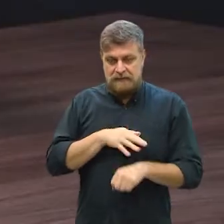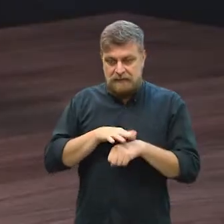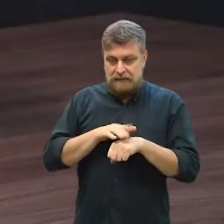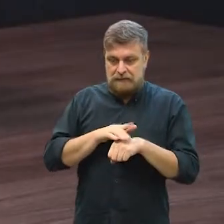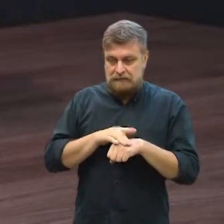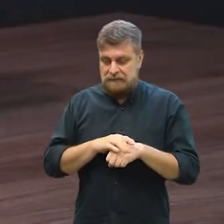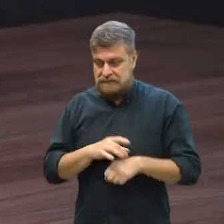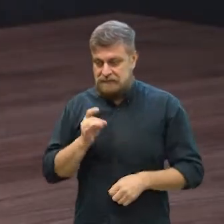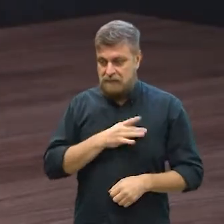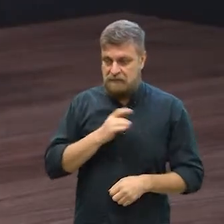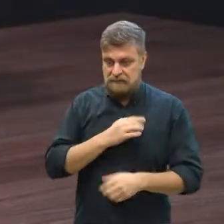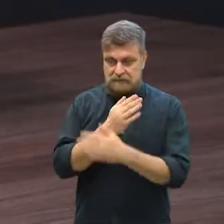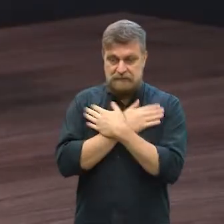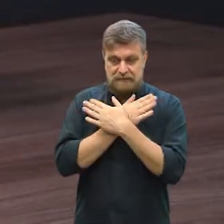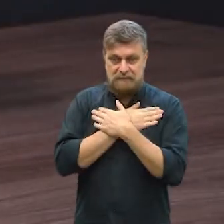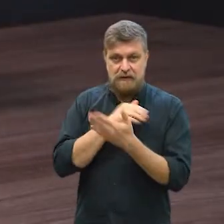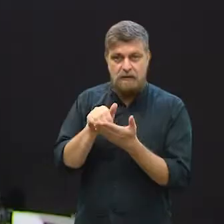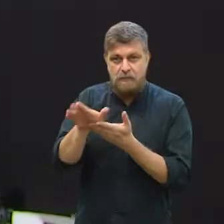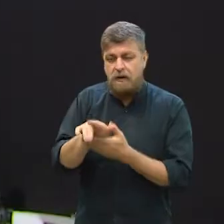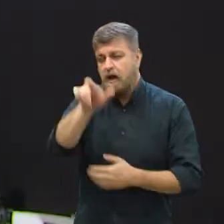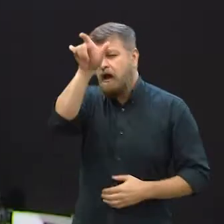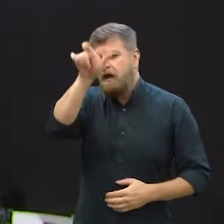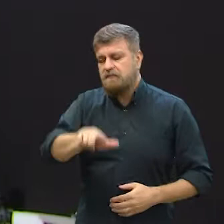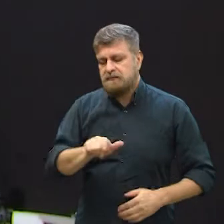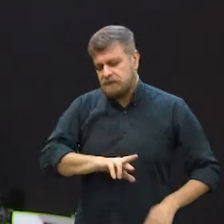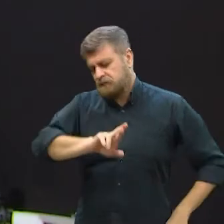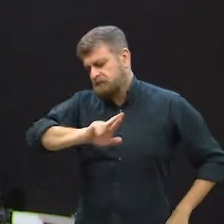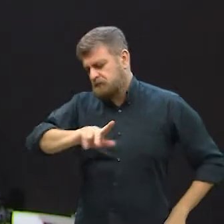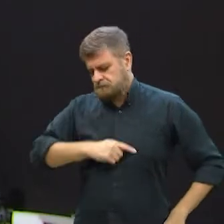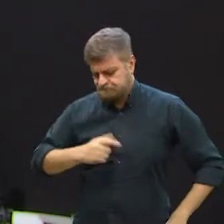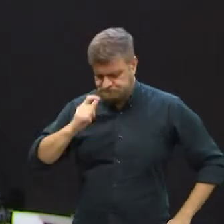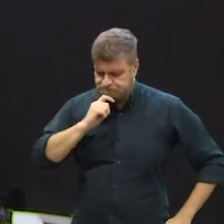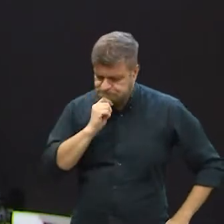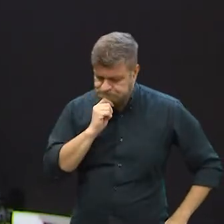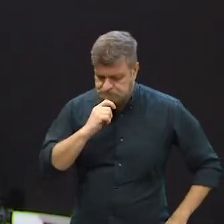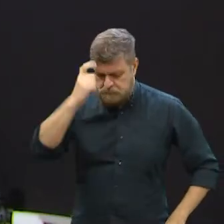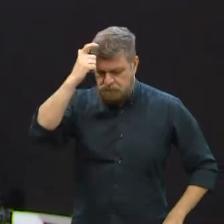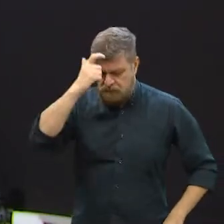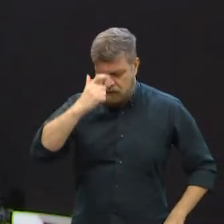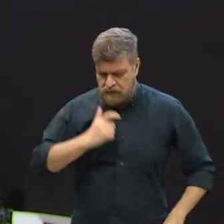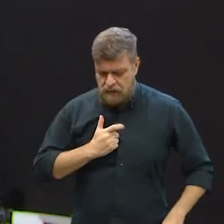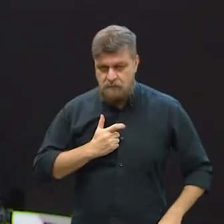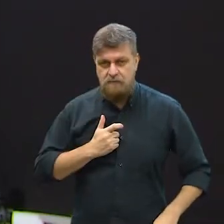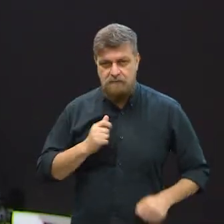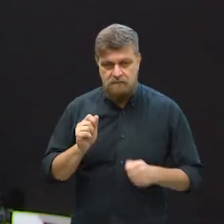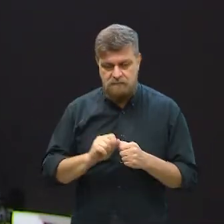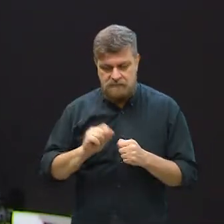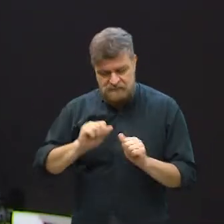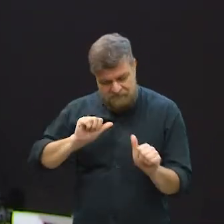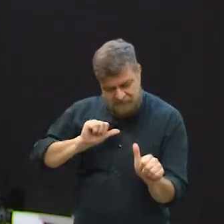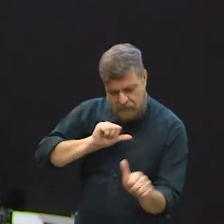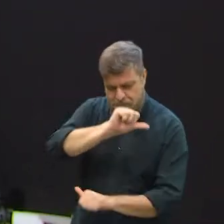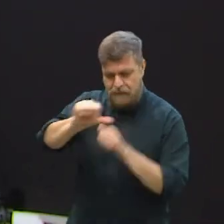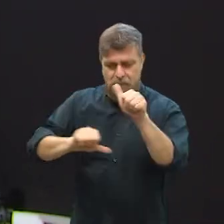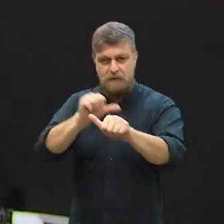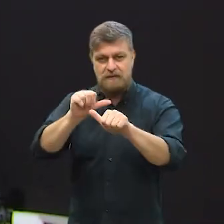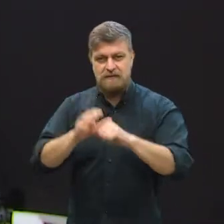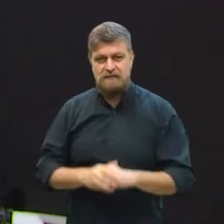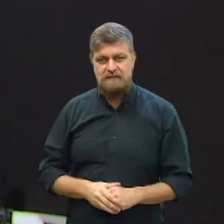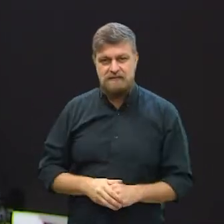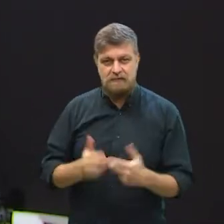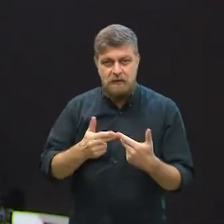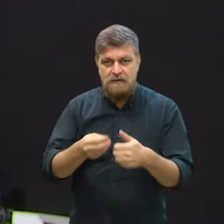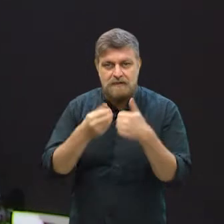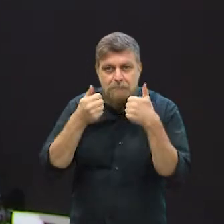do desemprego, e você falou, não, eu vou unir alguma coisa e vou transformar tudo isso em